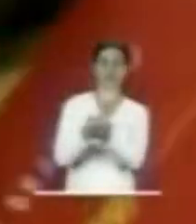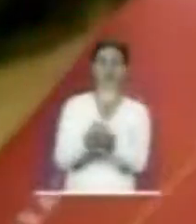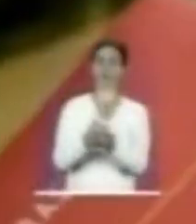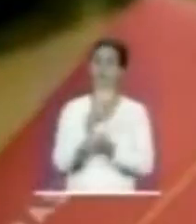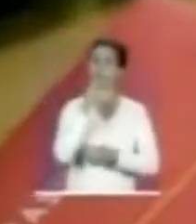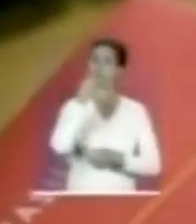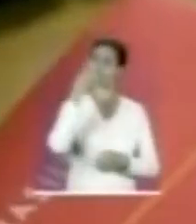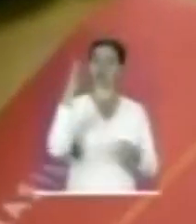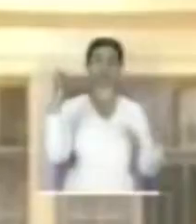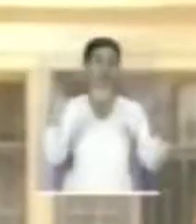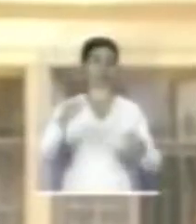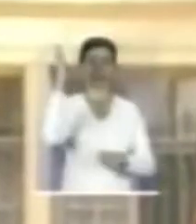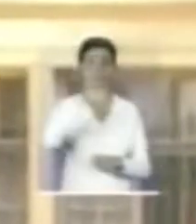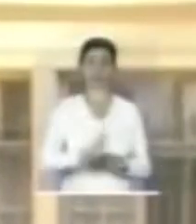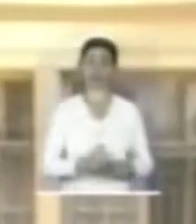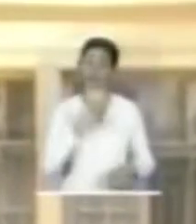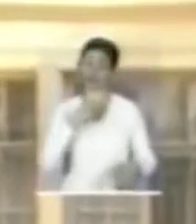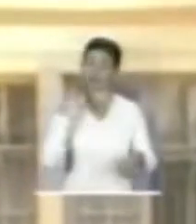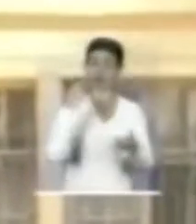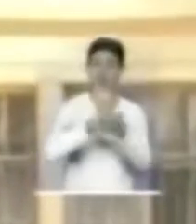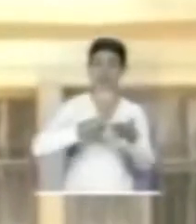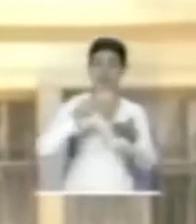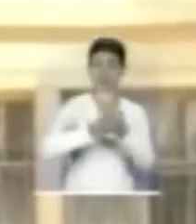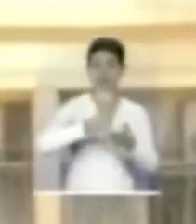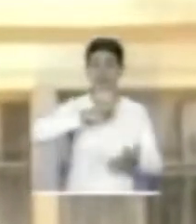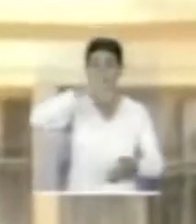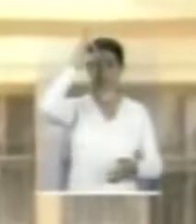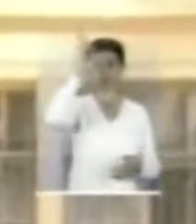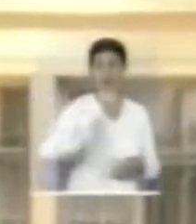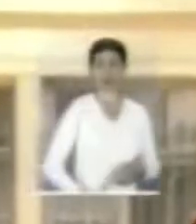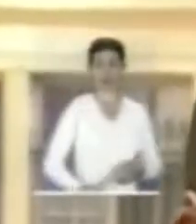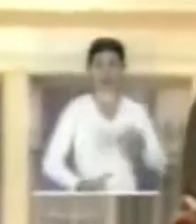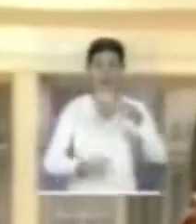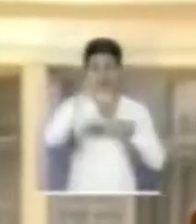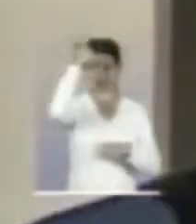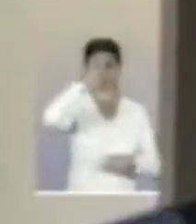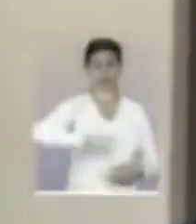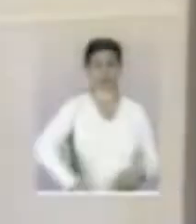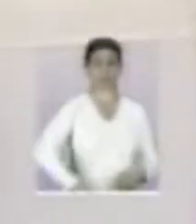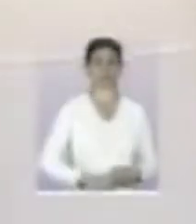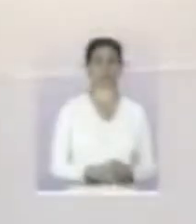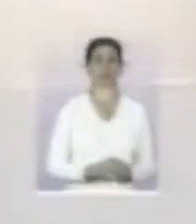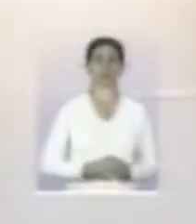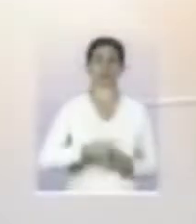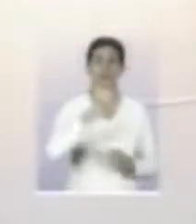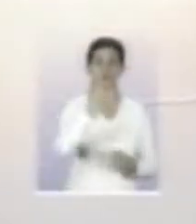para todos os brasileiros. Defende nossos direitos. O direito do cidadão.